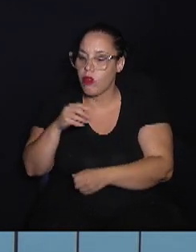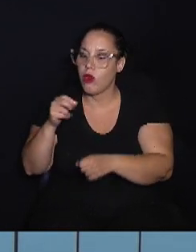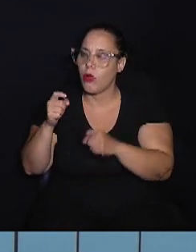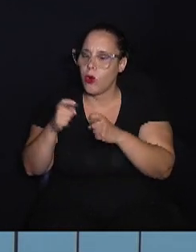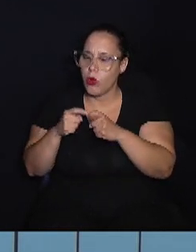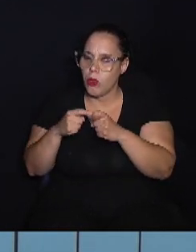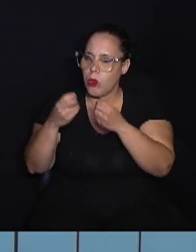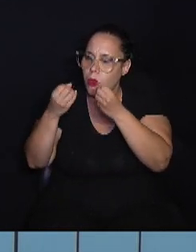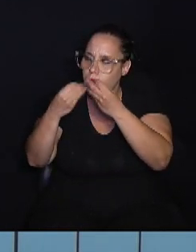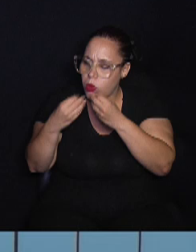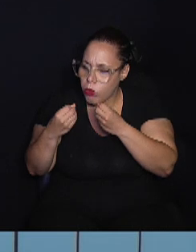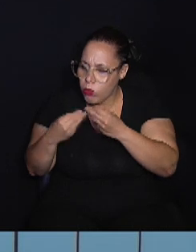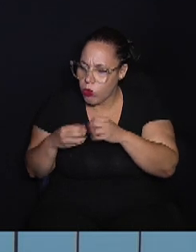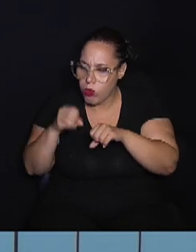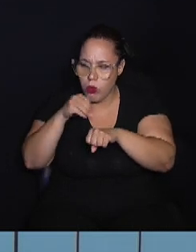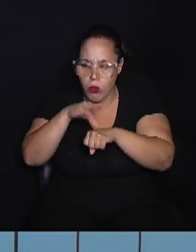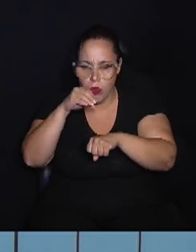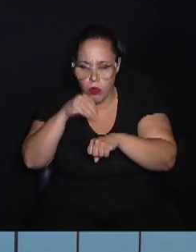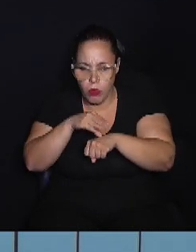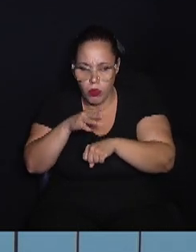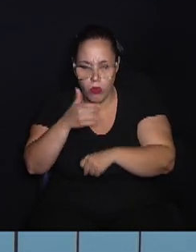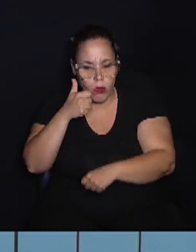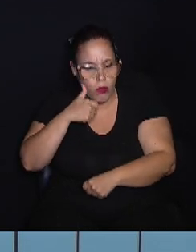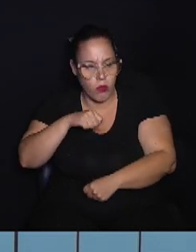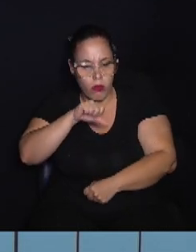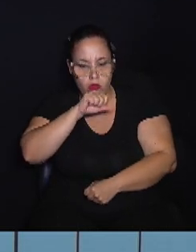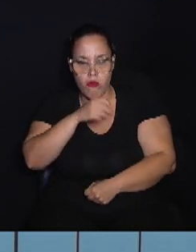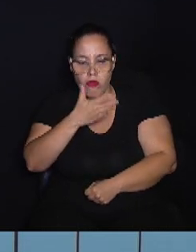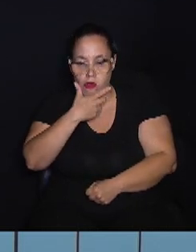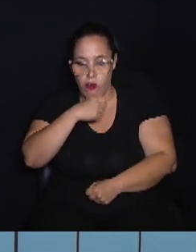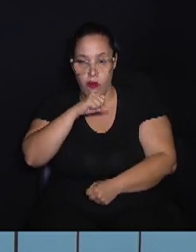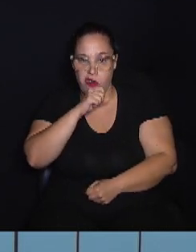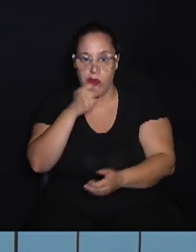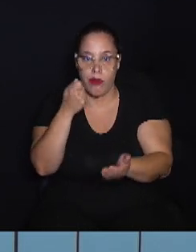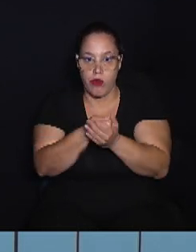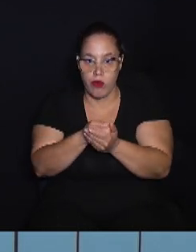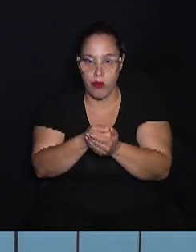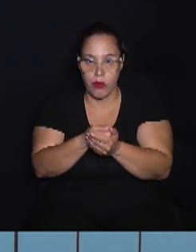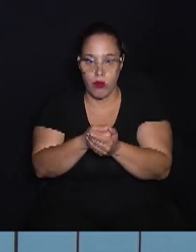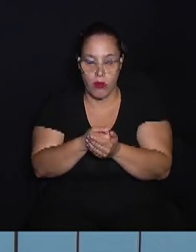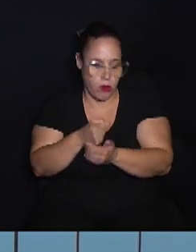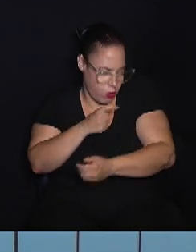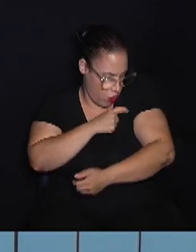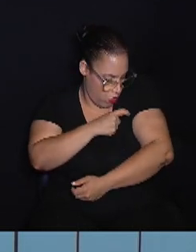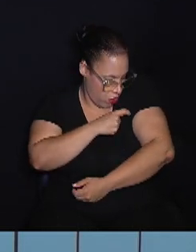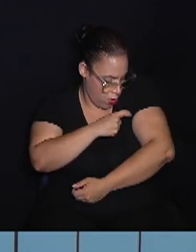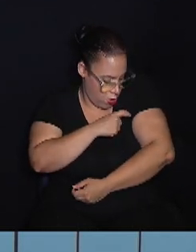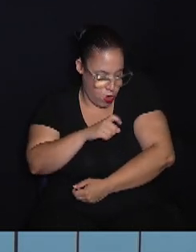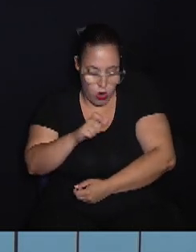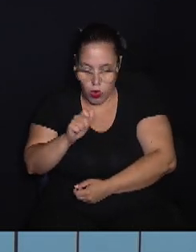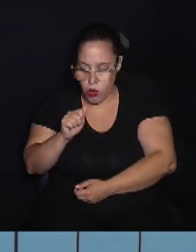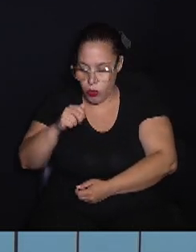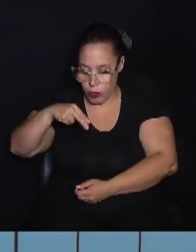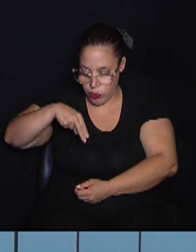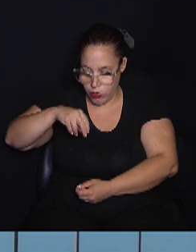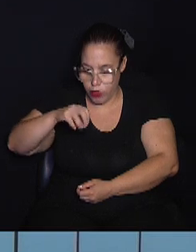alguma orientação alguma dica né pros pais na hora de comprar ou um desodorante ou um